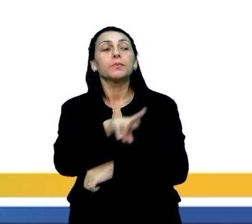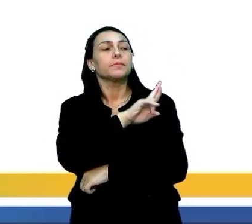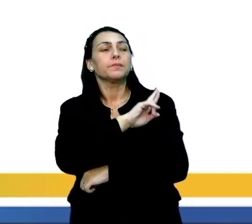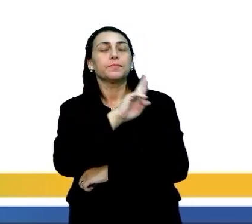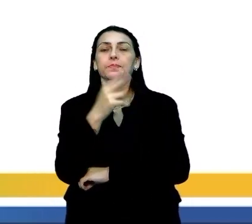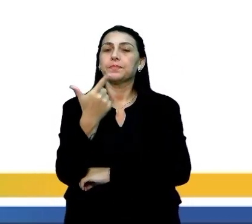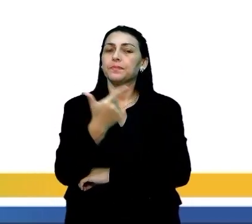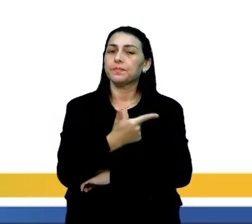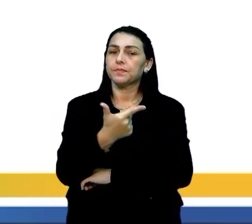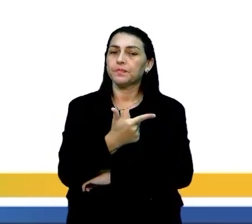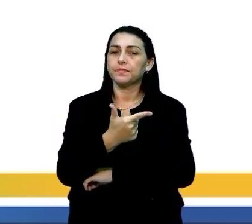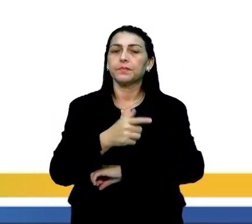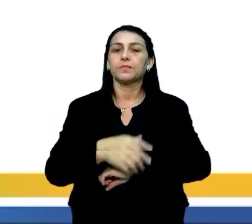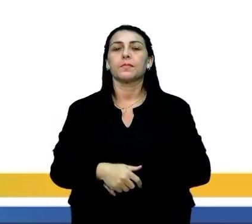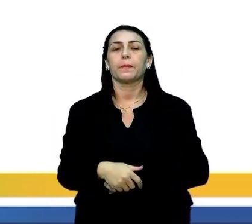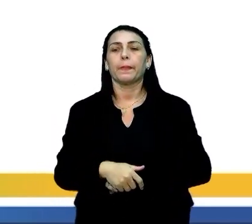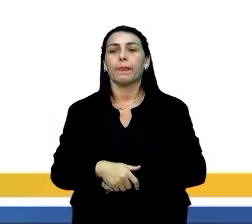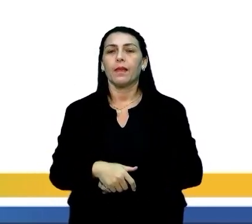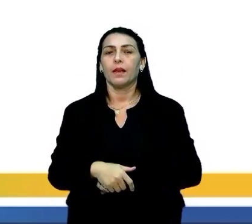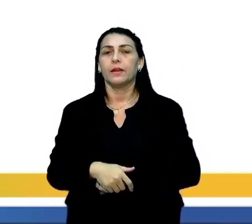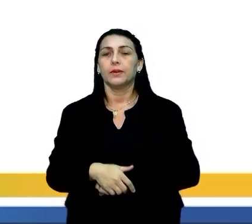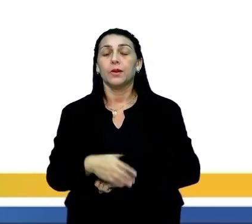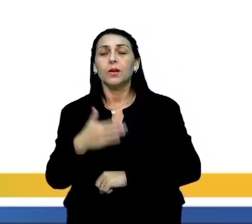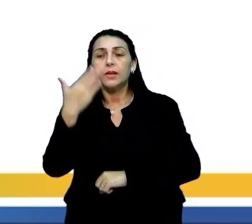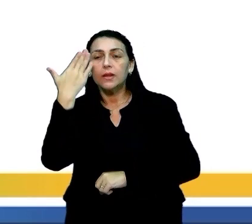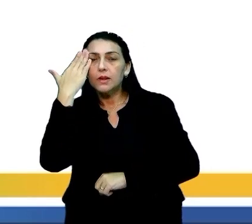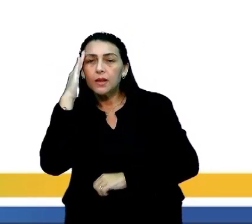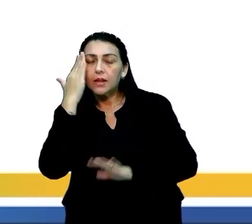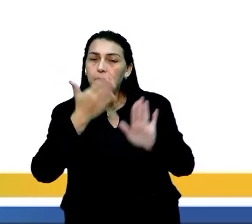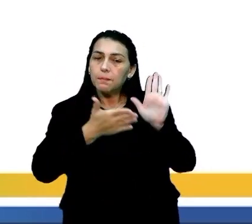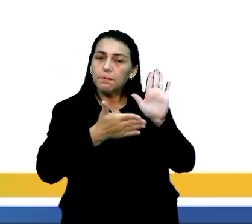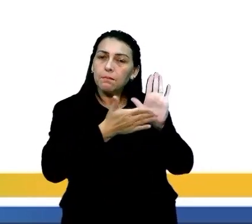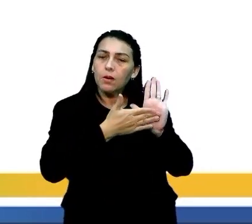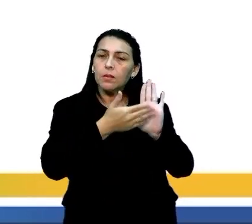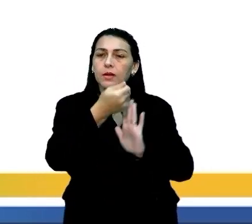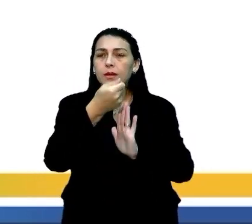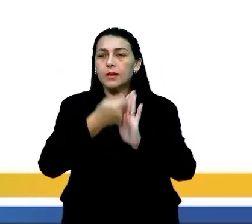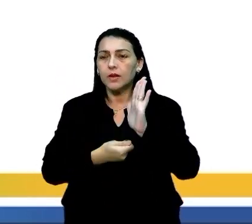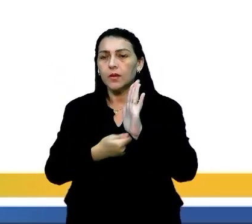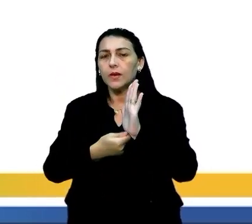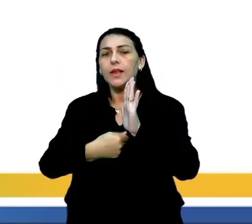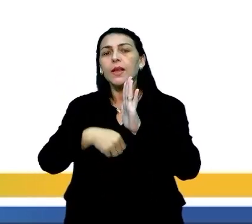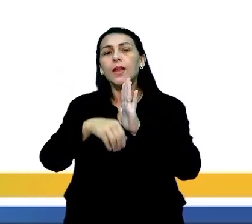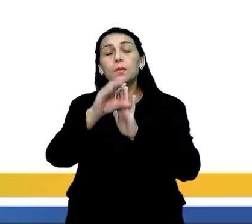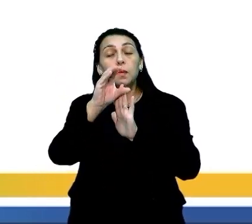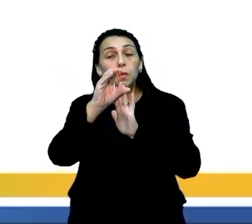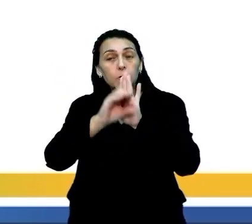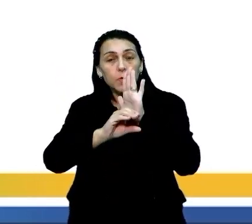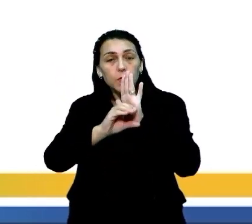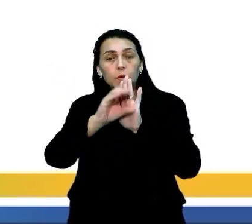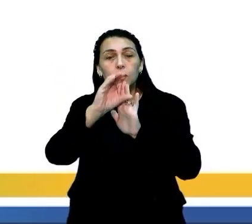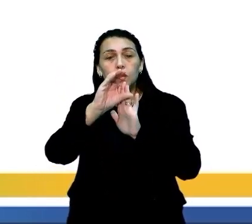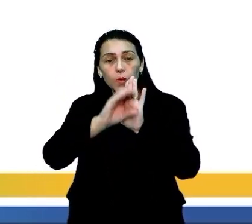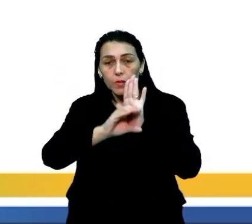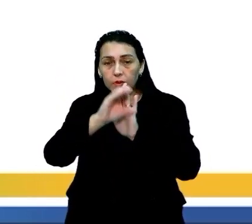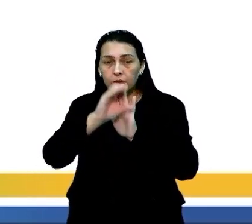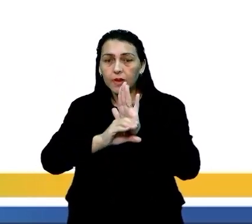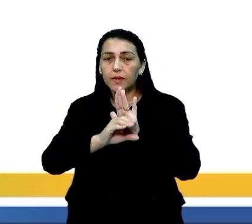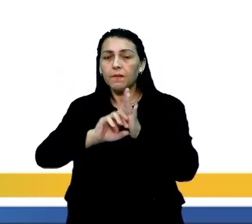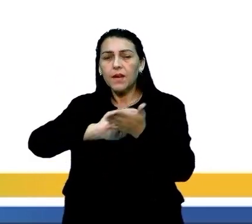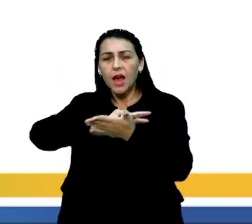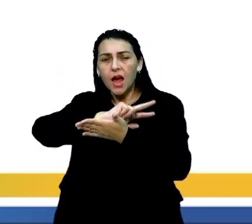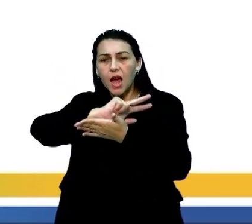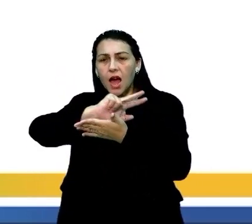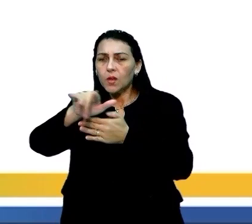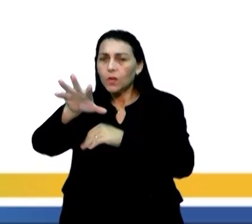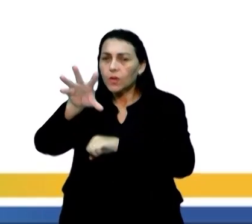Competência número 2. Compreender a proposta de redação e aplicar conceitos das